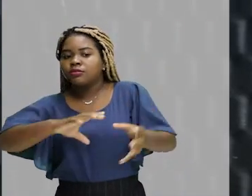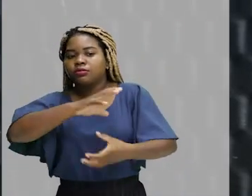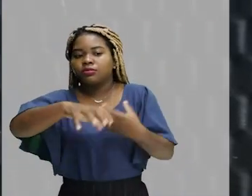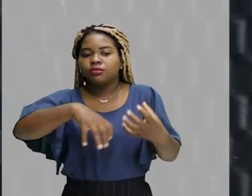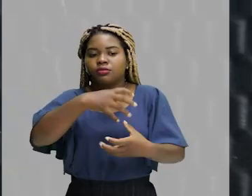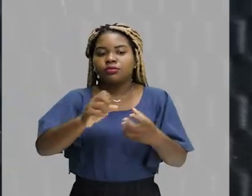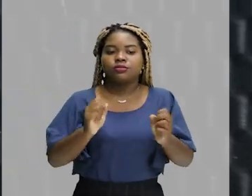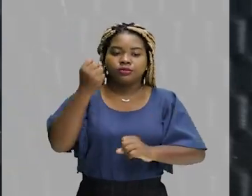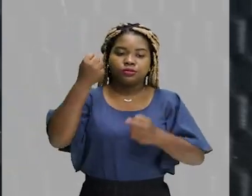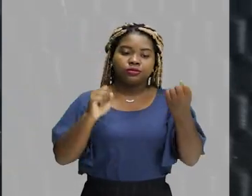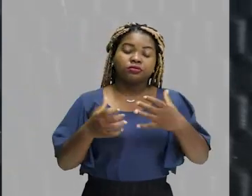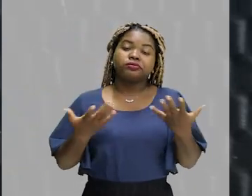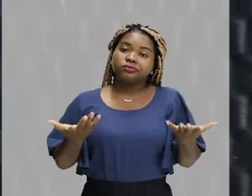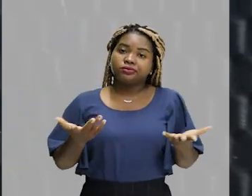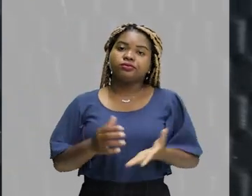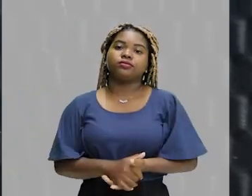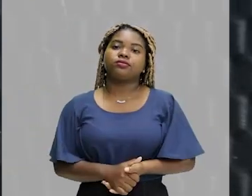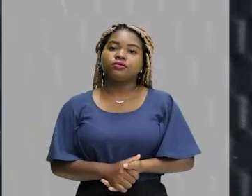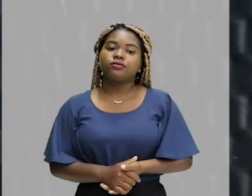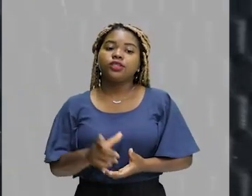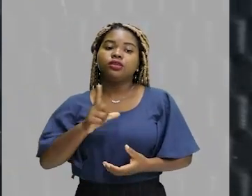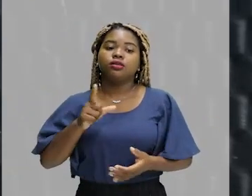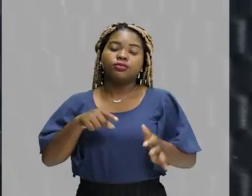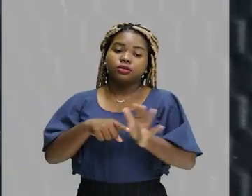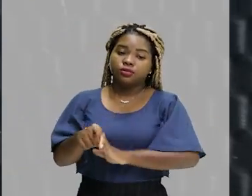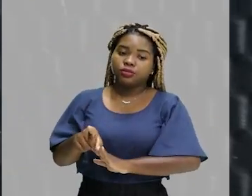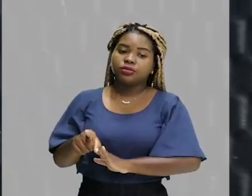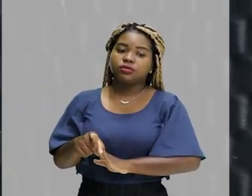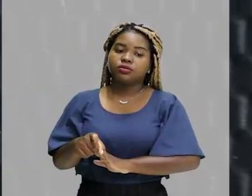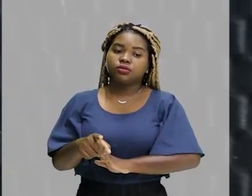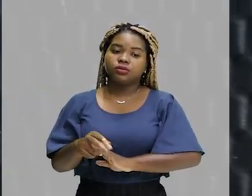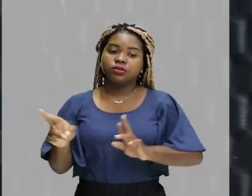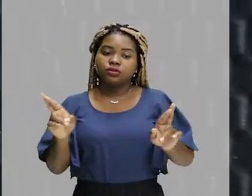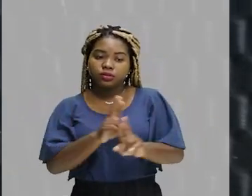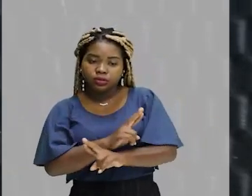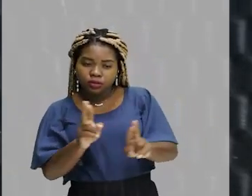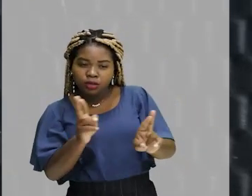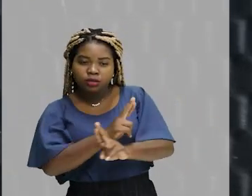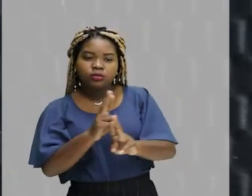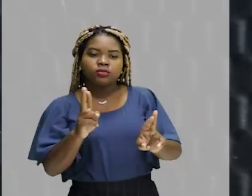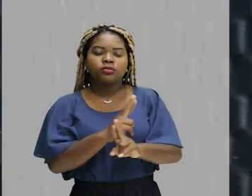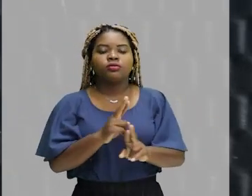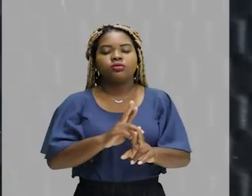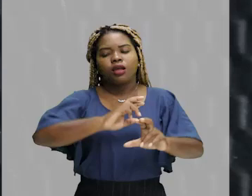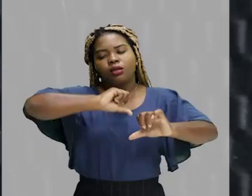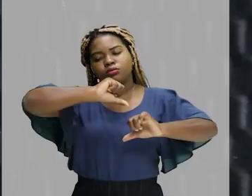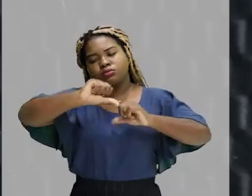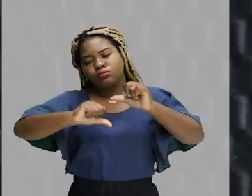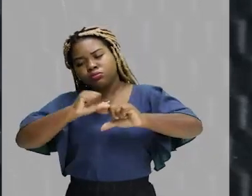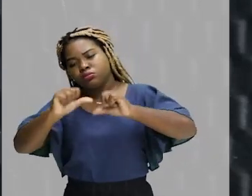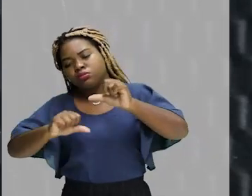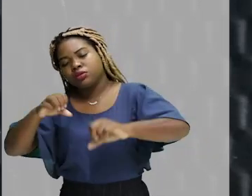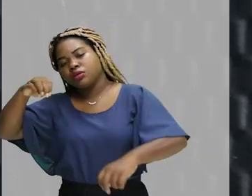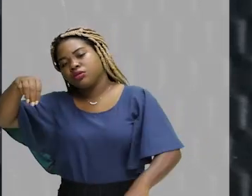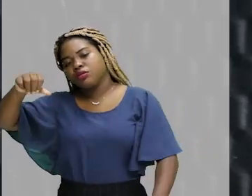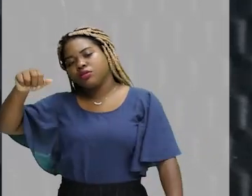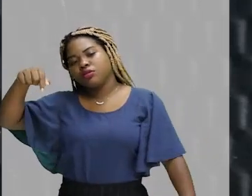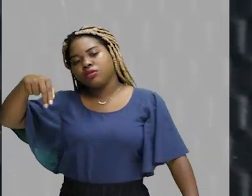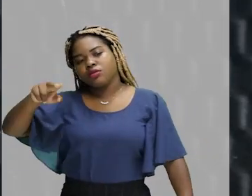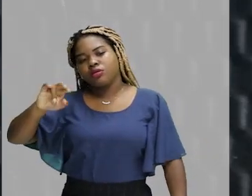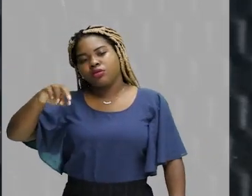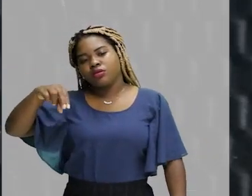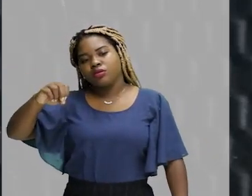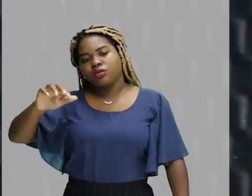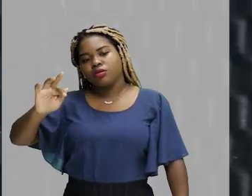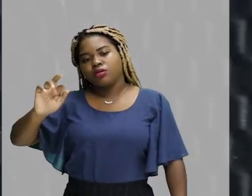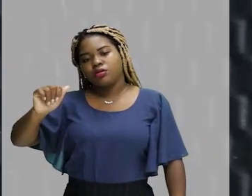aqui nós temos algo extremamente ligado à historicidade desta grande mudança que é a maquinofatura, saindo